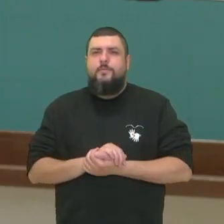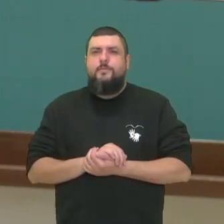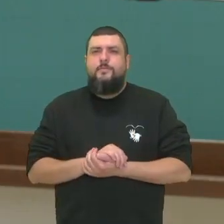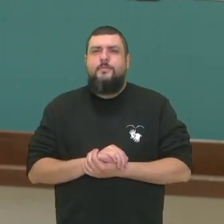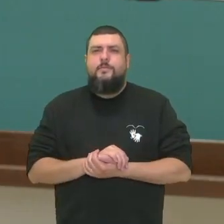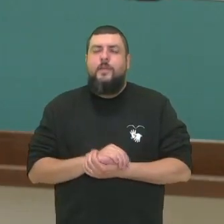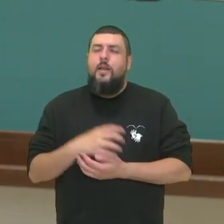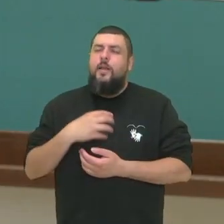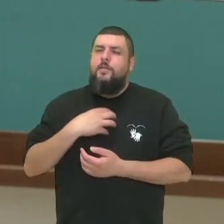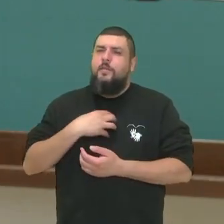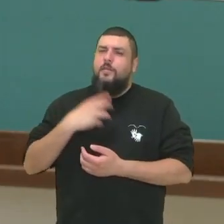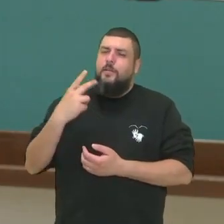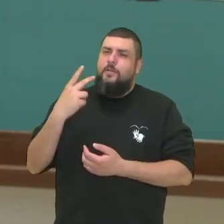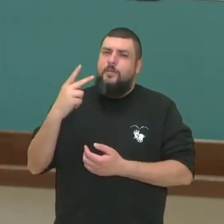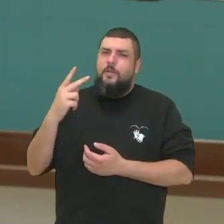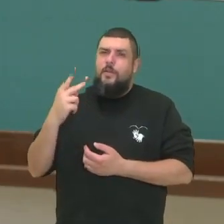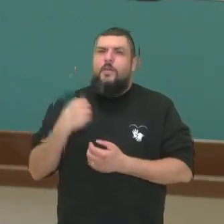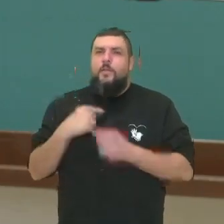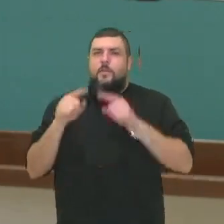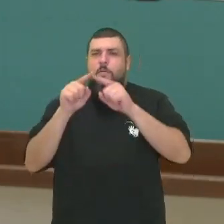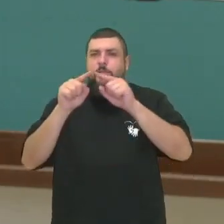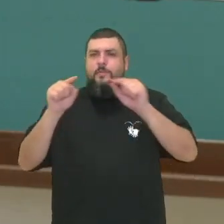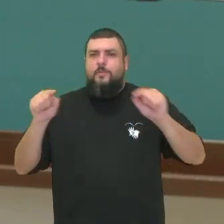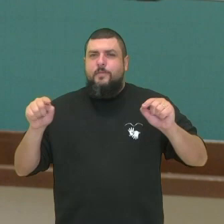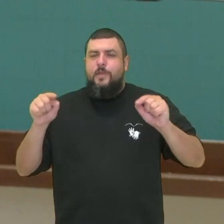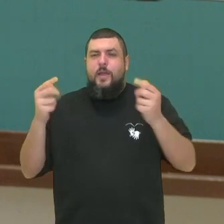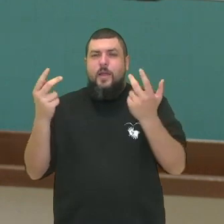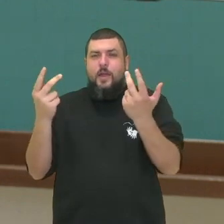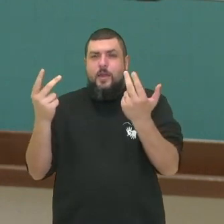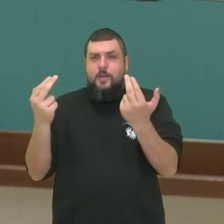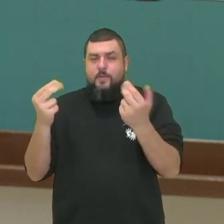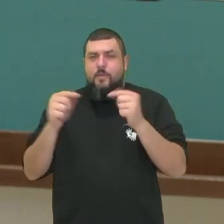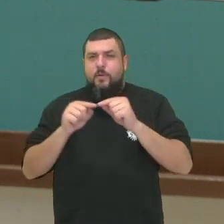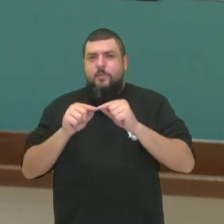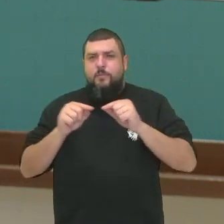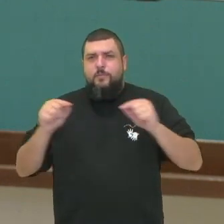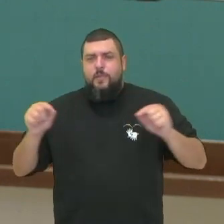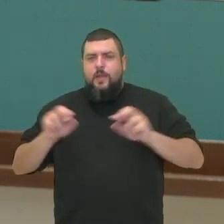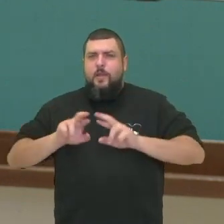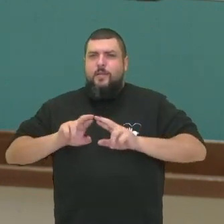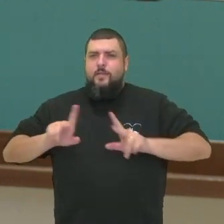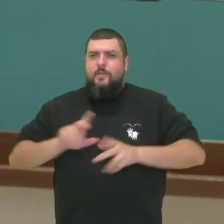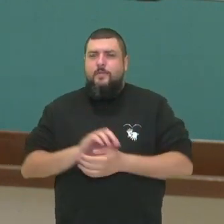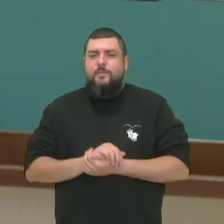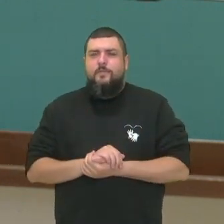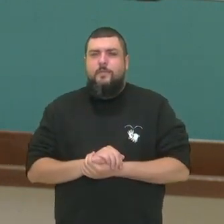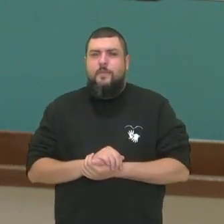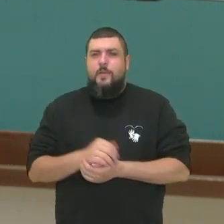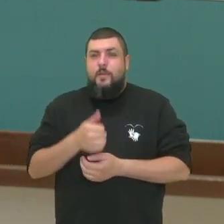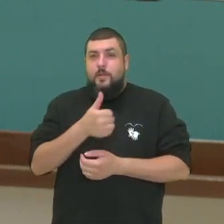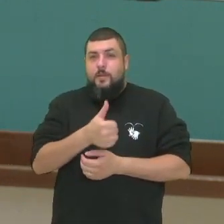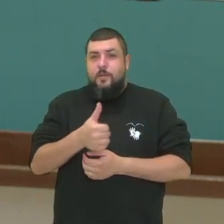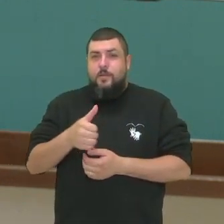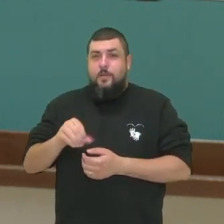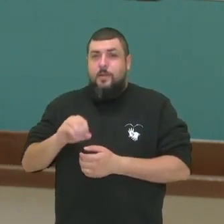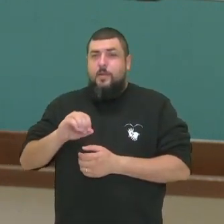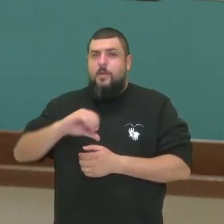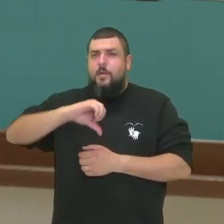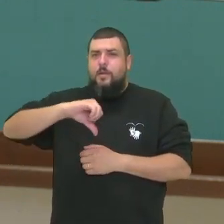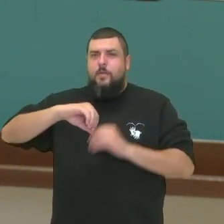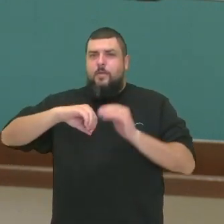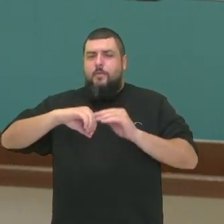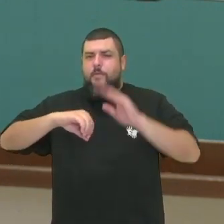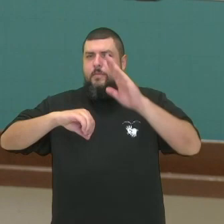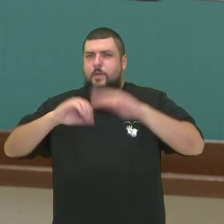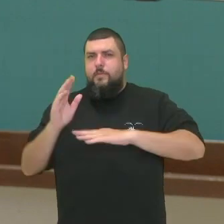tá bom? Dois lados iguais, dois ângulos iguais. Ângulozinho de 110, maior do que 90, então ele se chama obtusângulo,